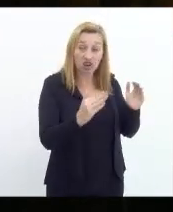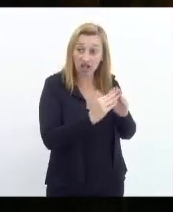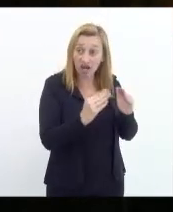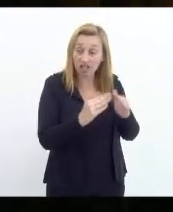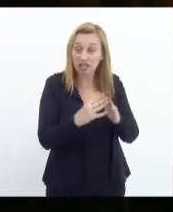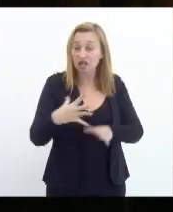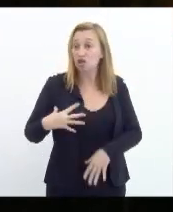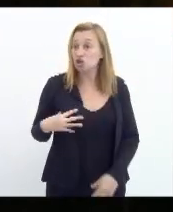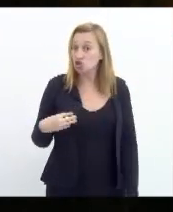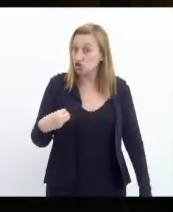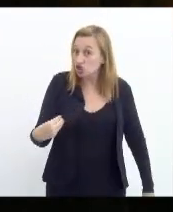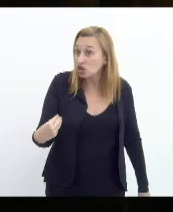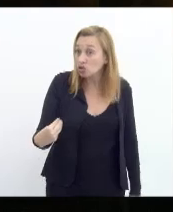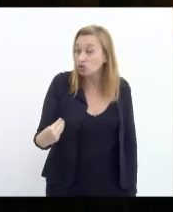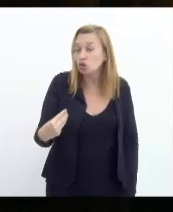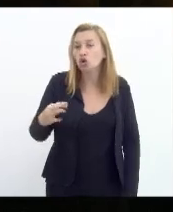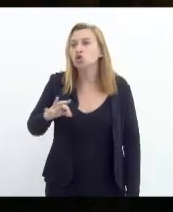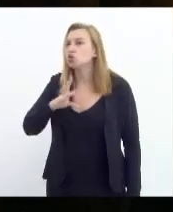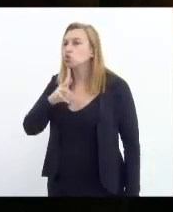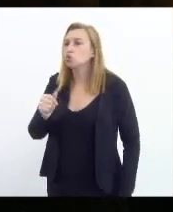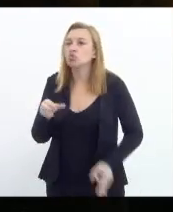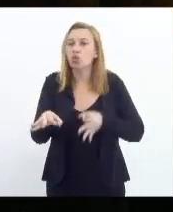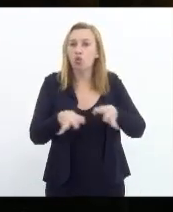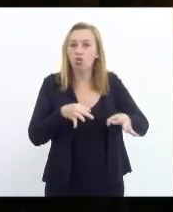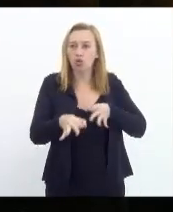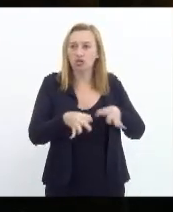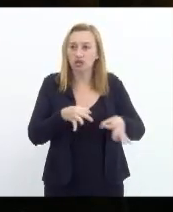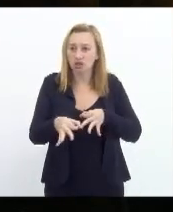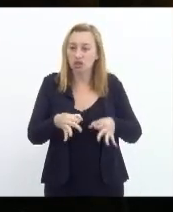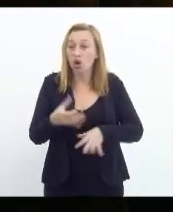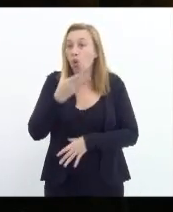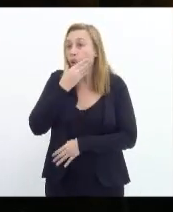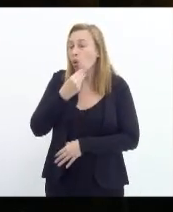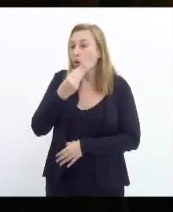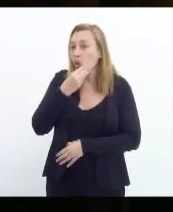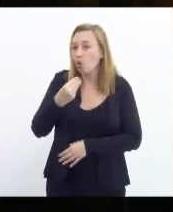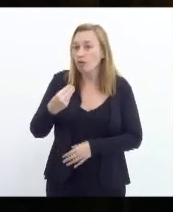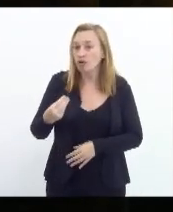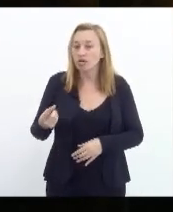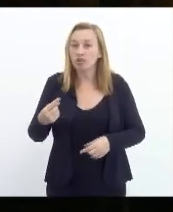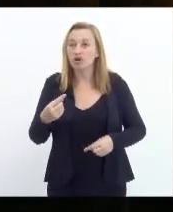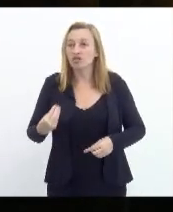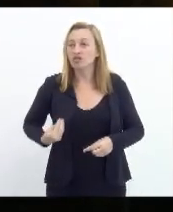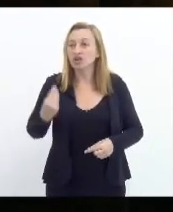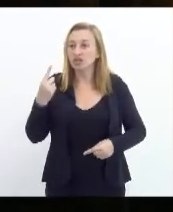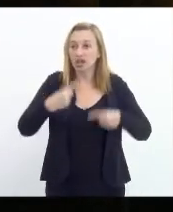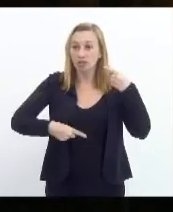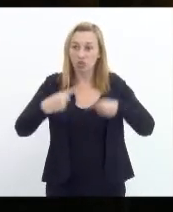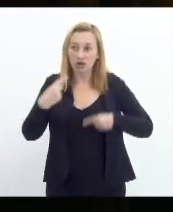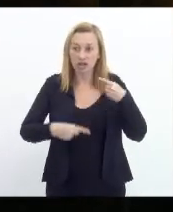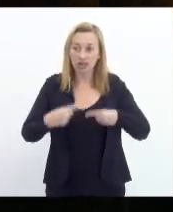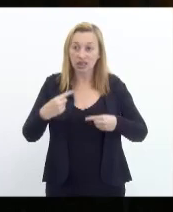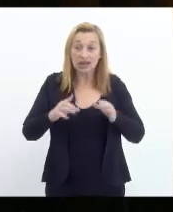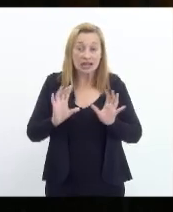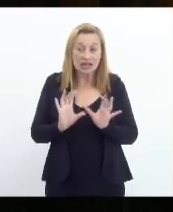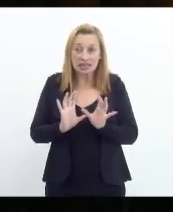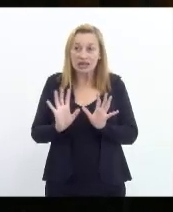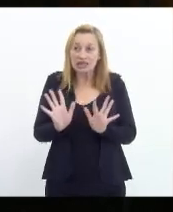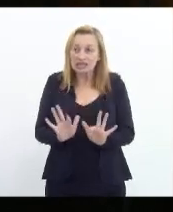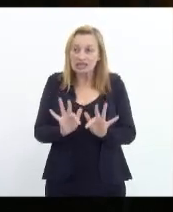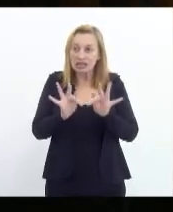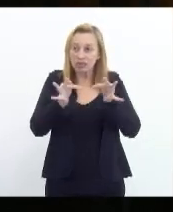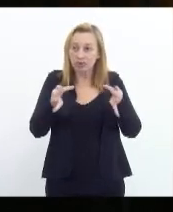os filhos tudo organizado o homem para estar na política e livre simplesmente